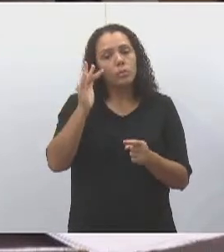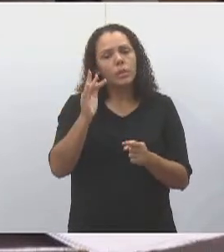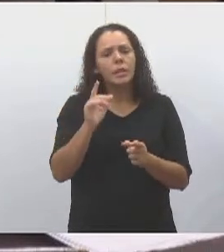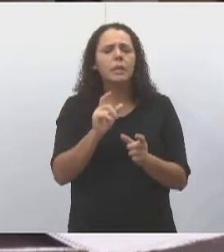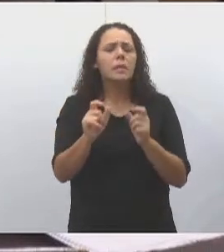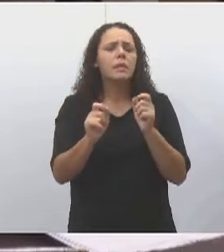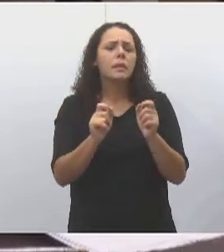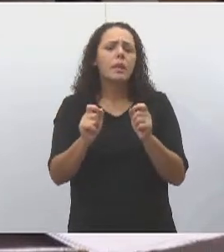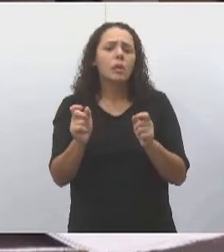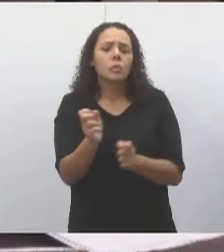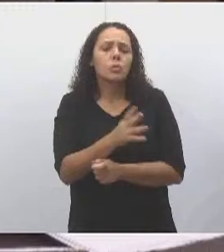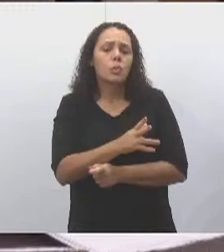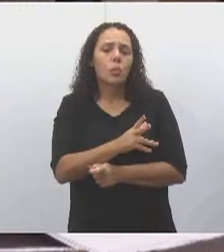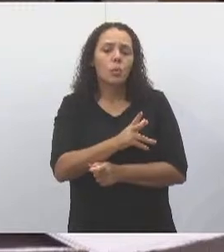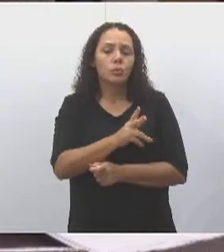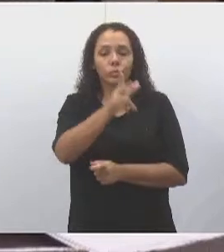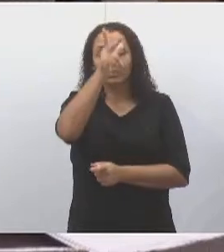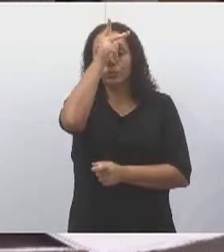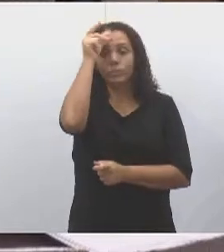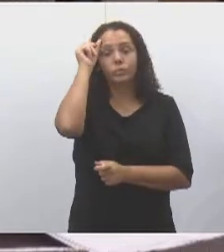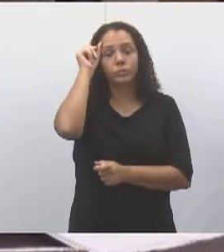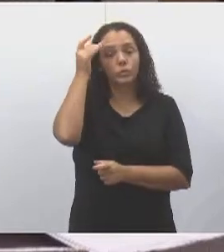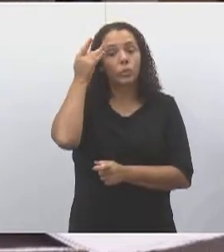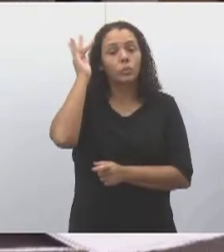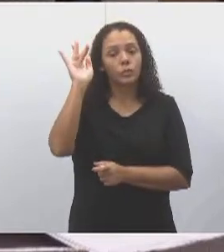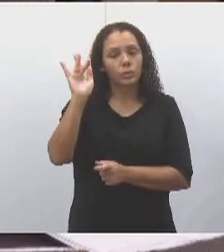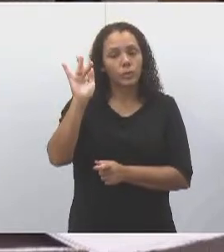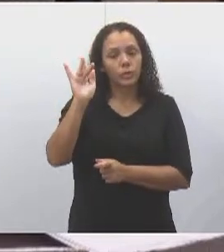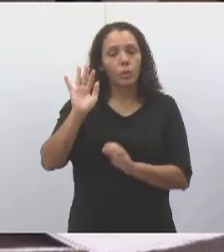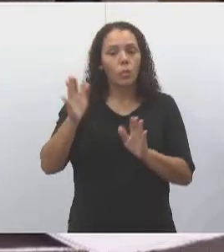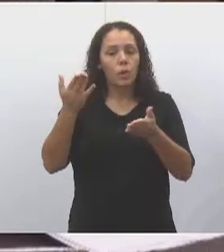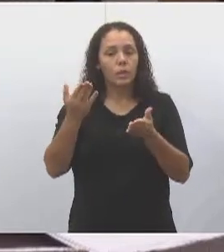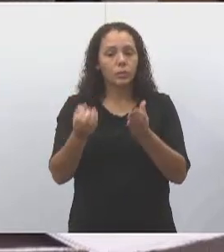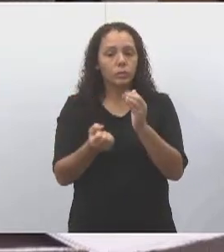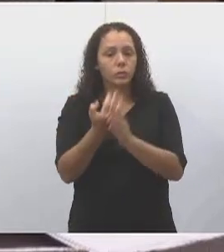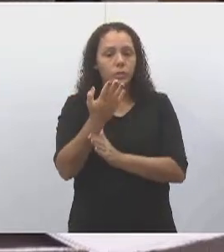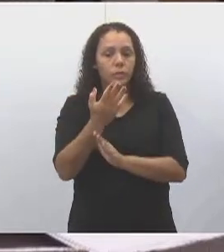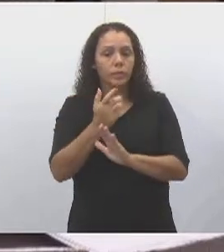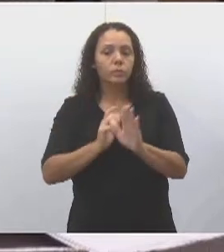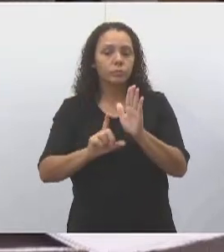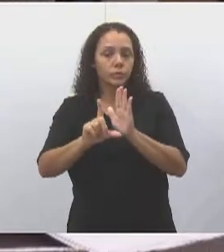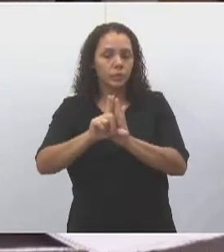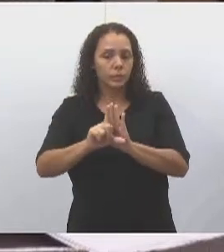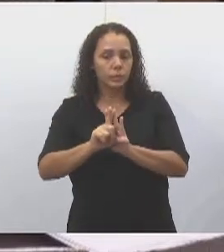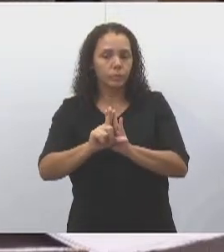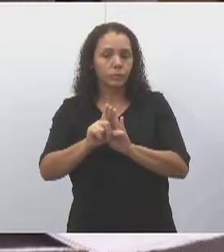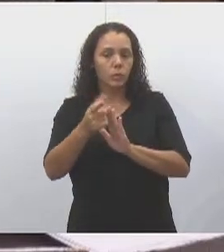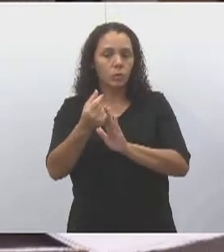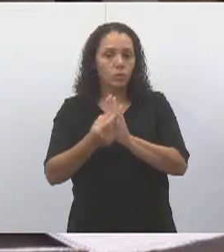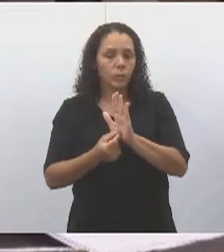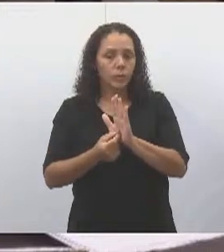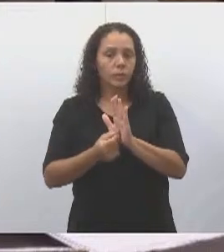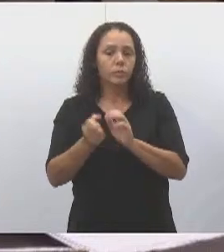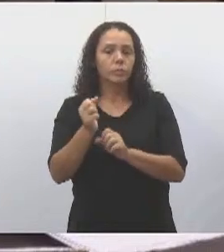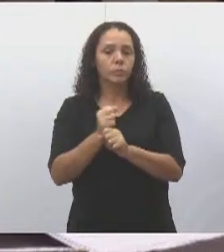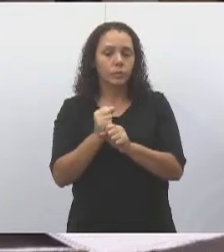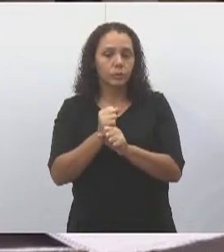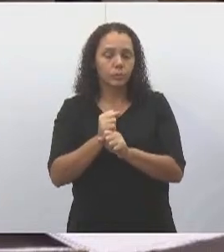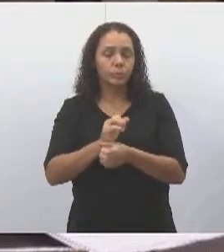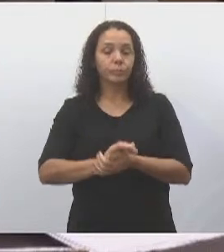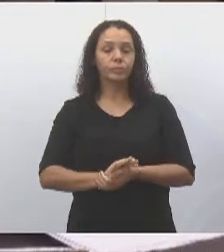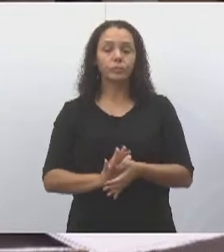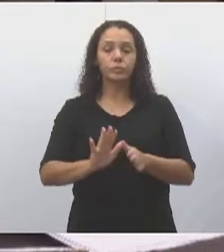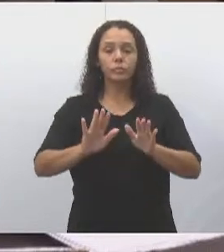o governo. E eu faço uma analogia para você que está nos assistindo, que a LOA é